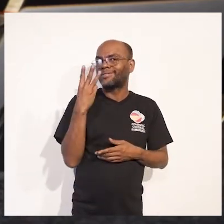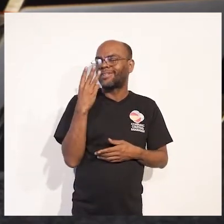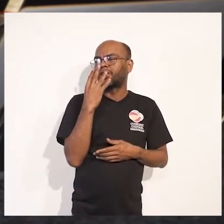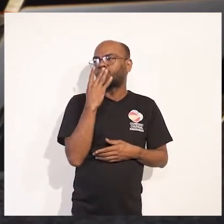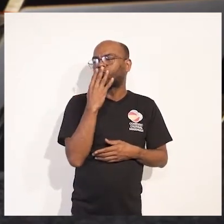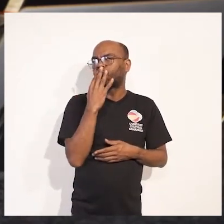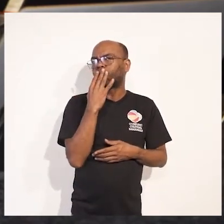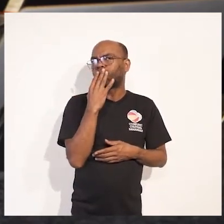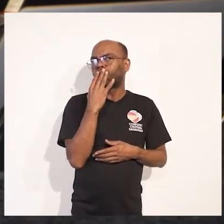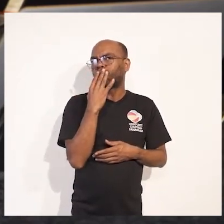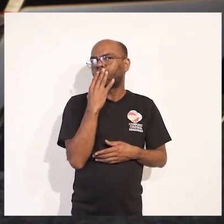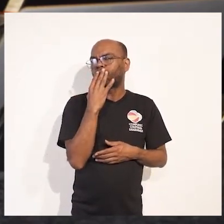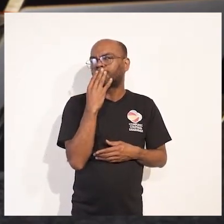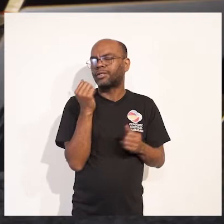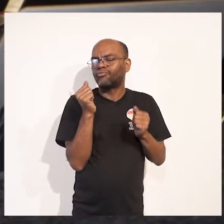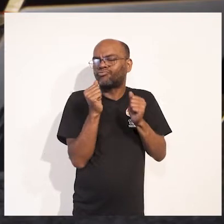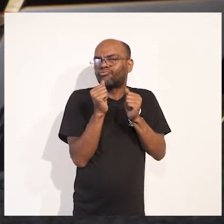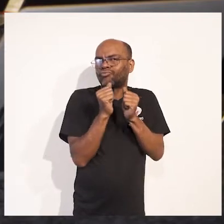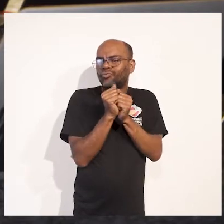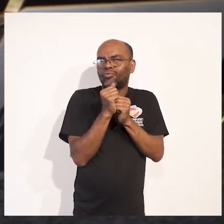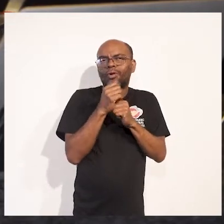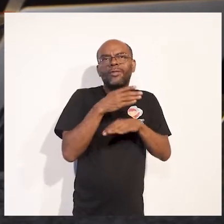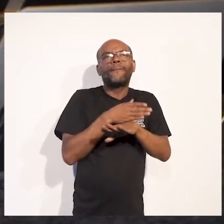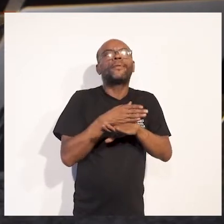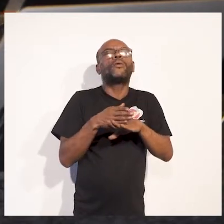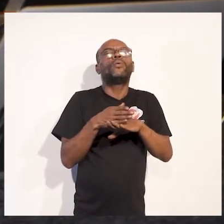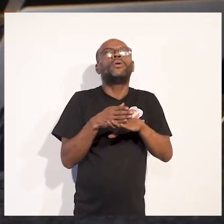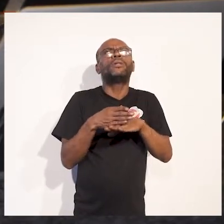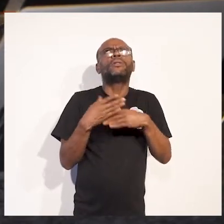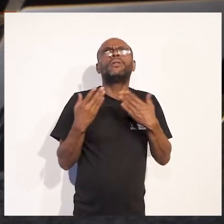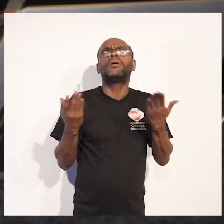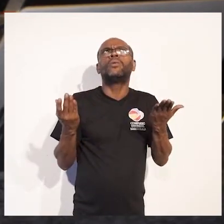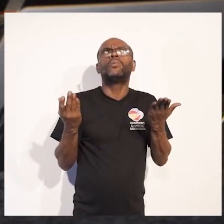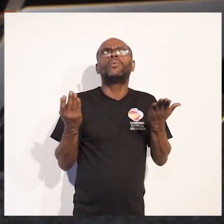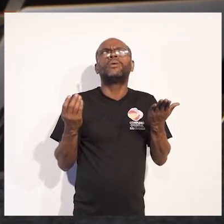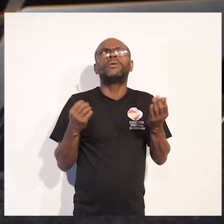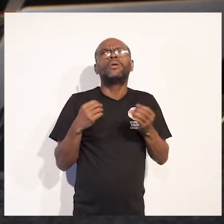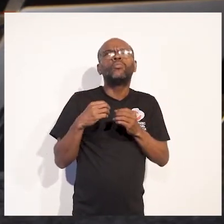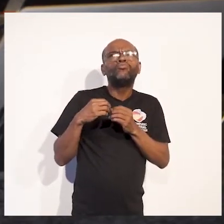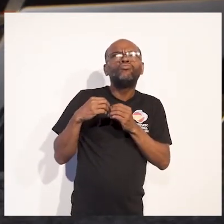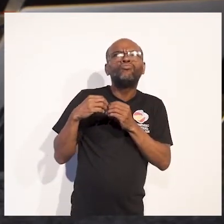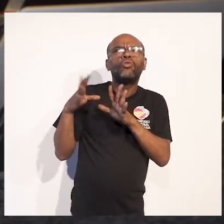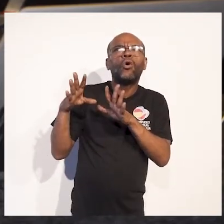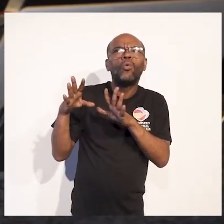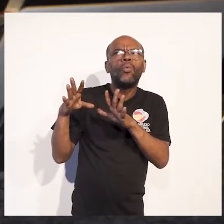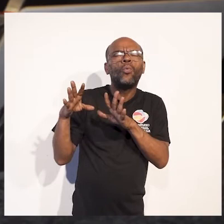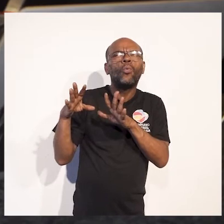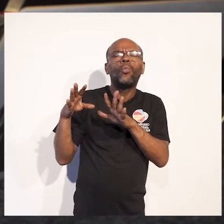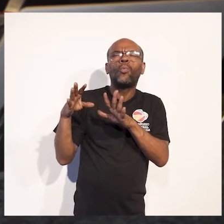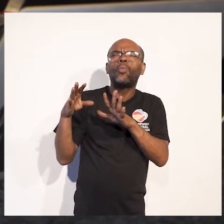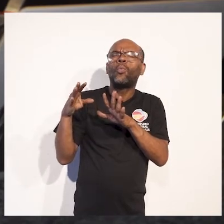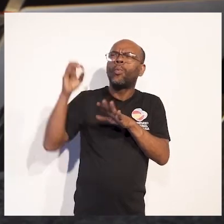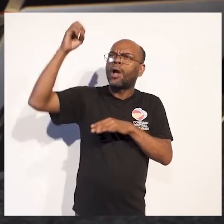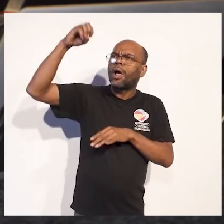cores básicas da luz, que a junção delas dão branco. Então, se eu jogo uma luz branca numa superfície vermelha